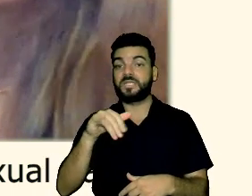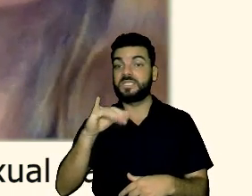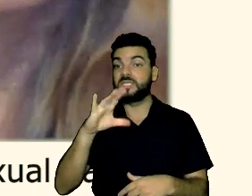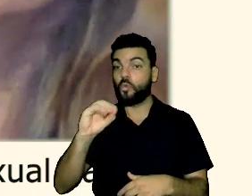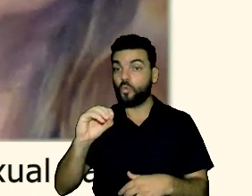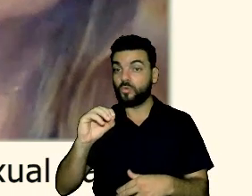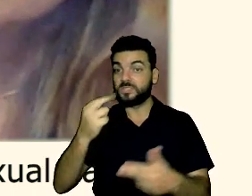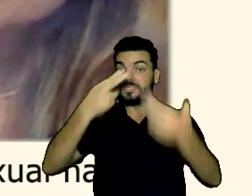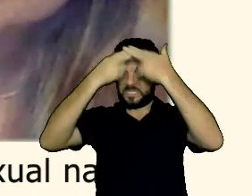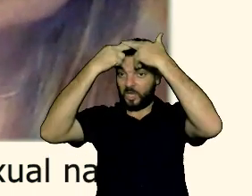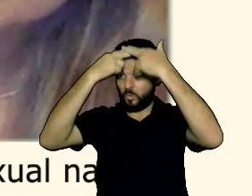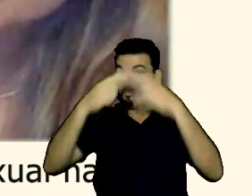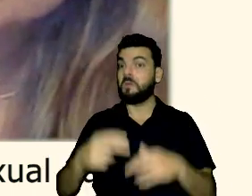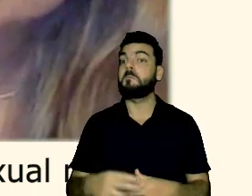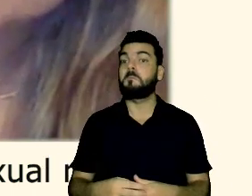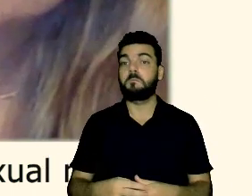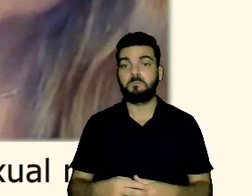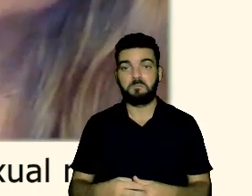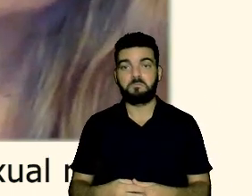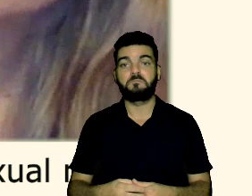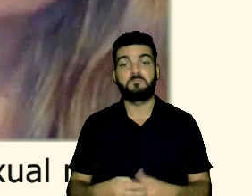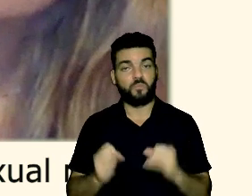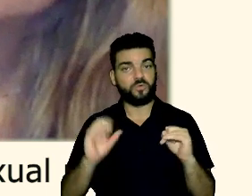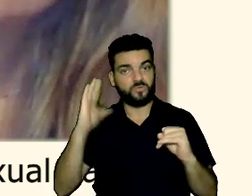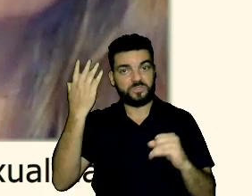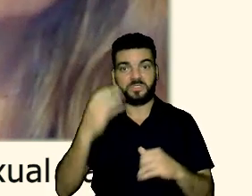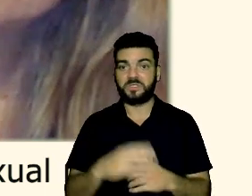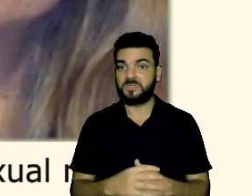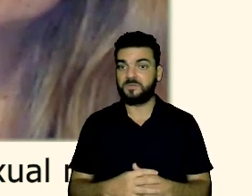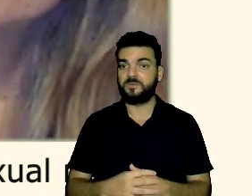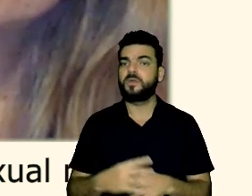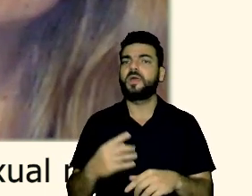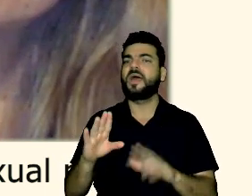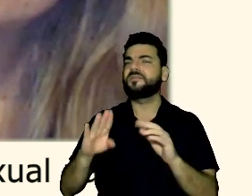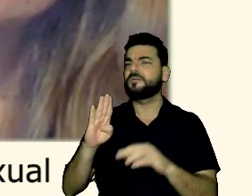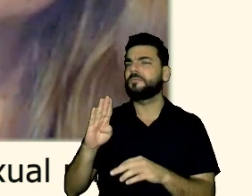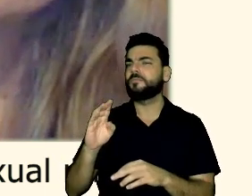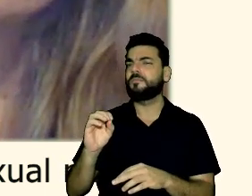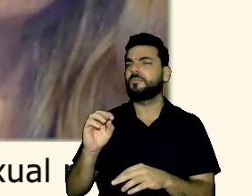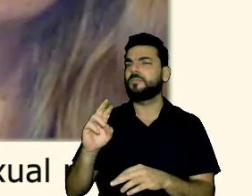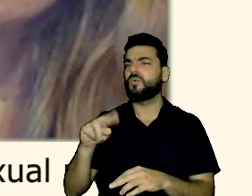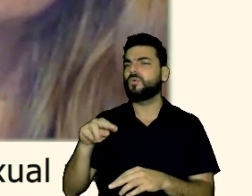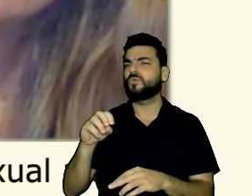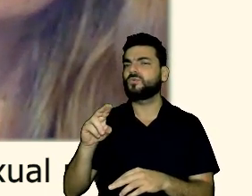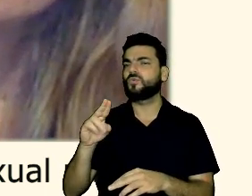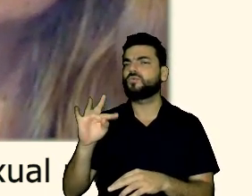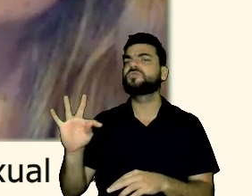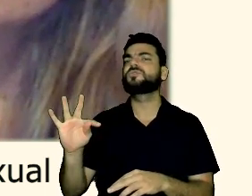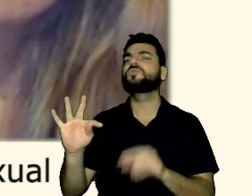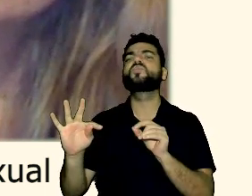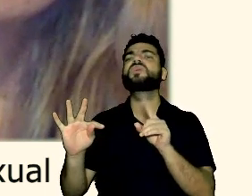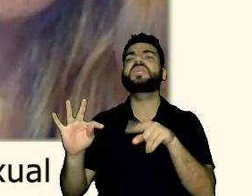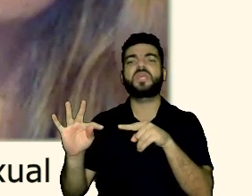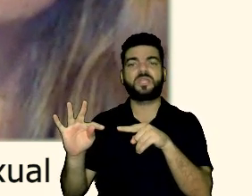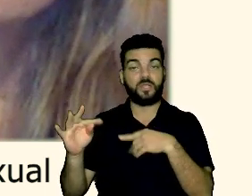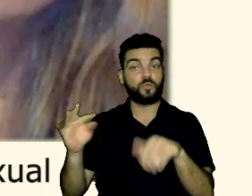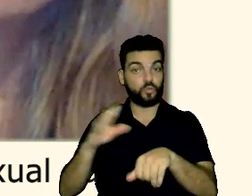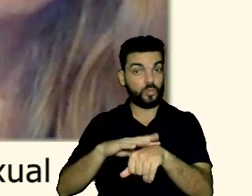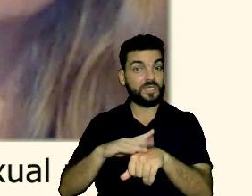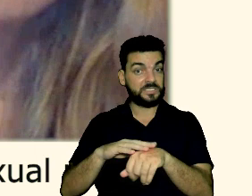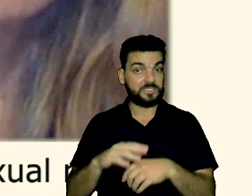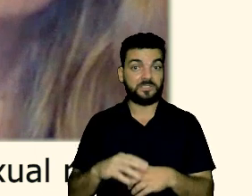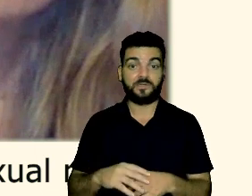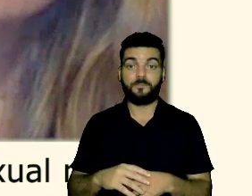síndrome do pânico e até mesmo a síndrome de burnout. A síndrome de burnout, ela foi,